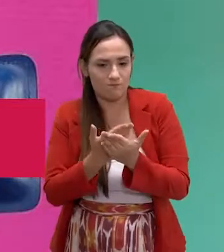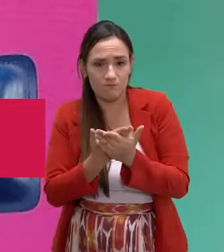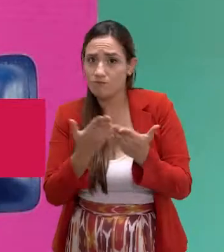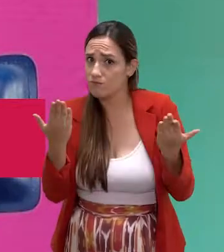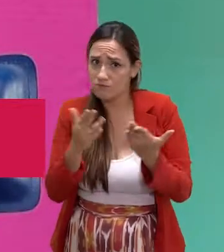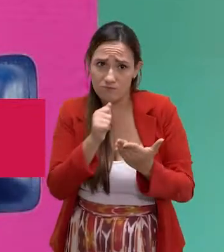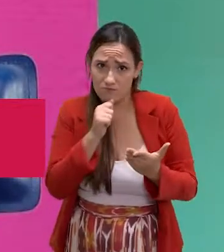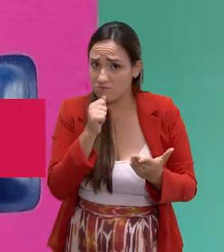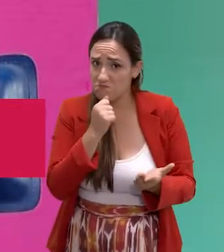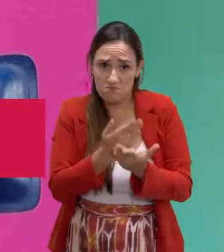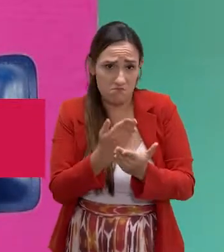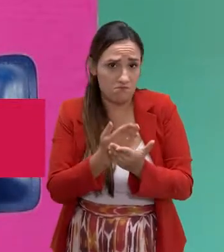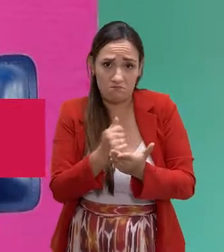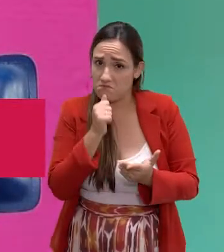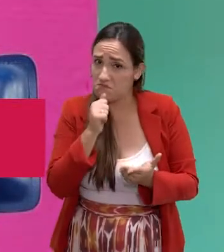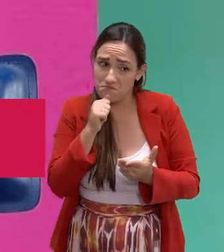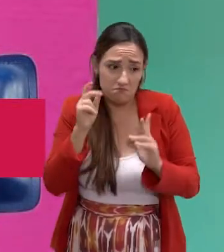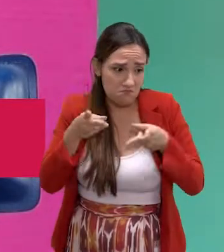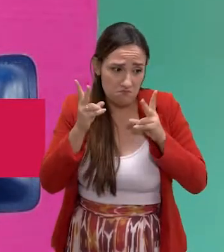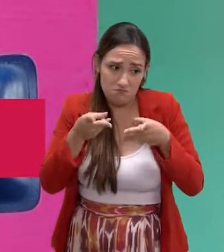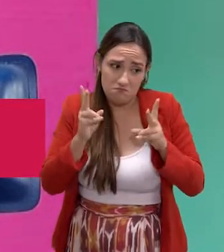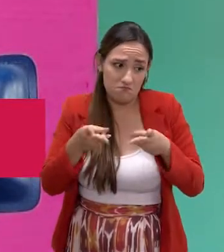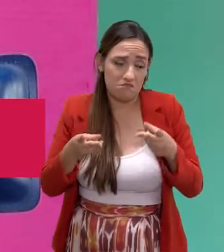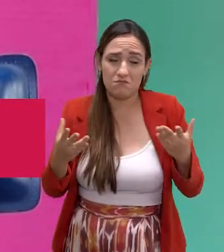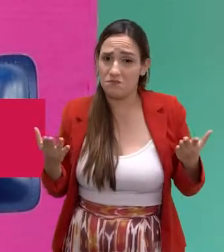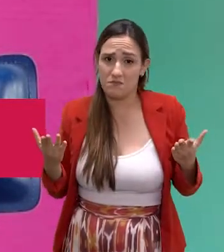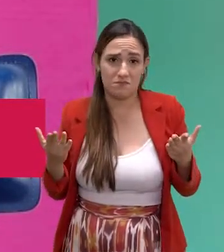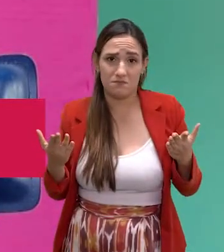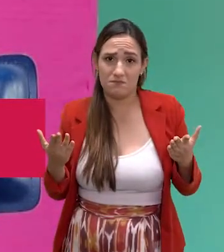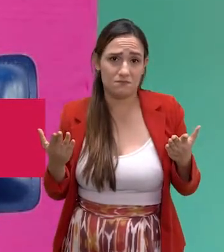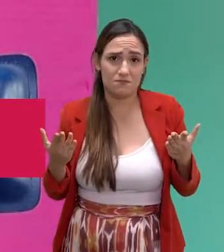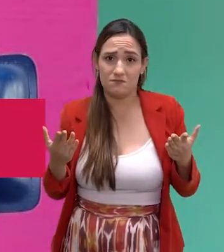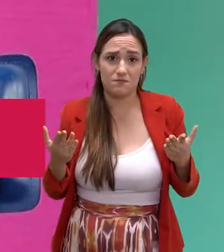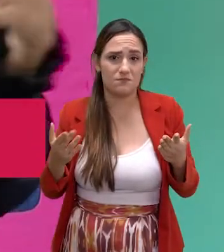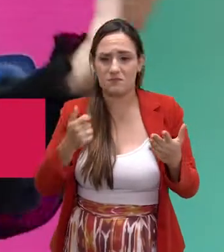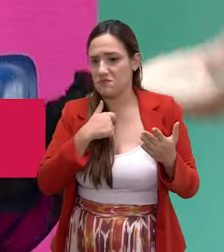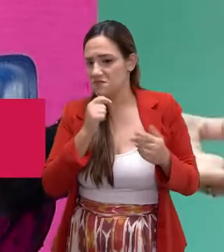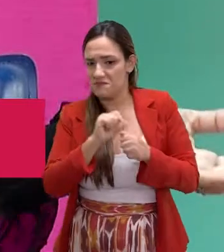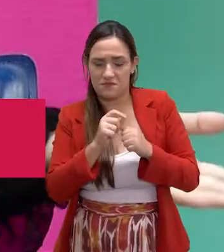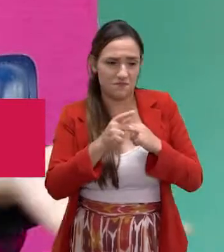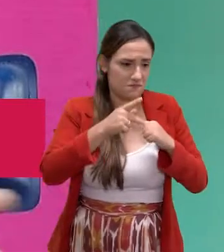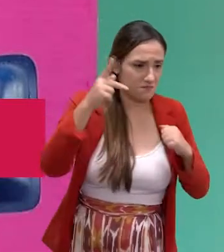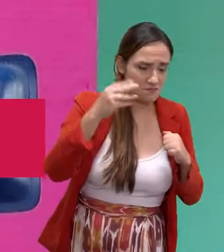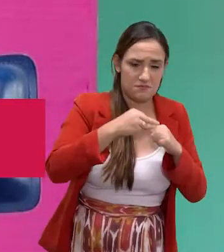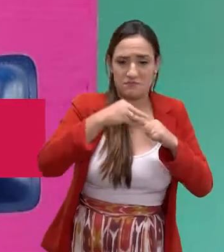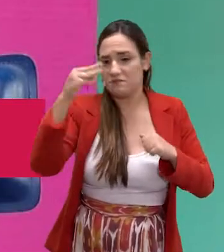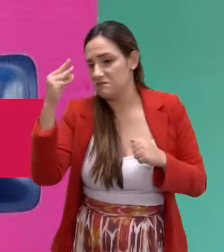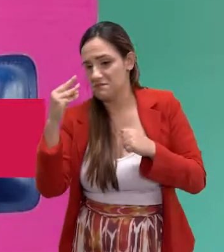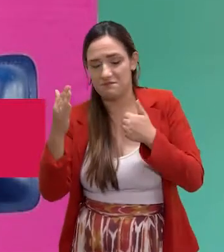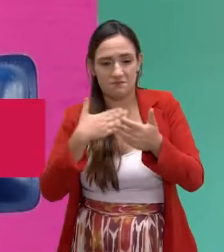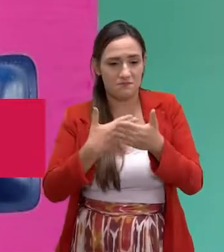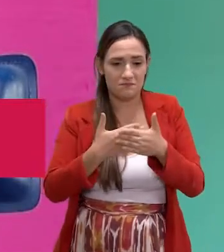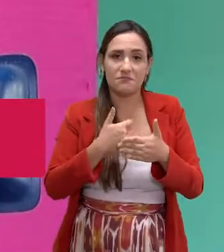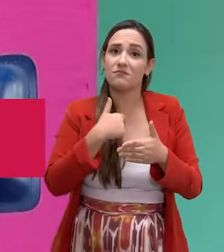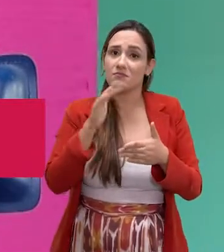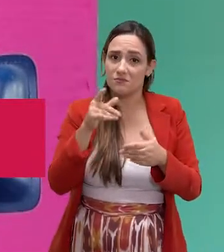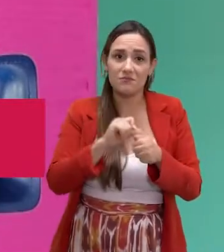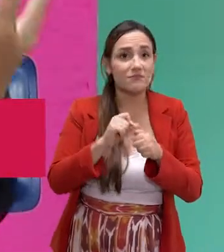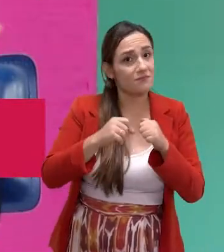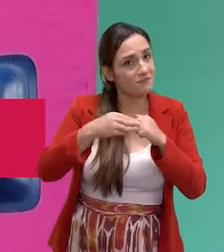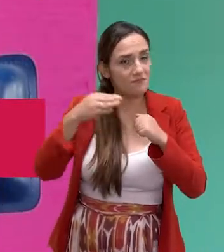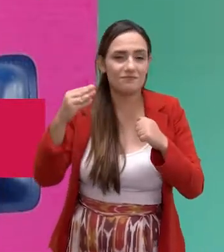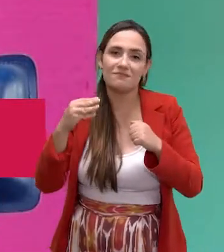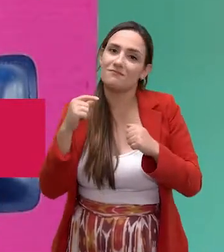hoje continuo estudando. Sempre estou numa especialização, agora estou no mestrado e